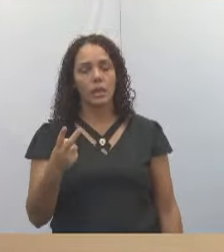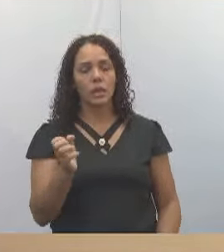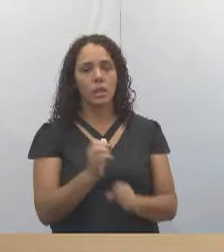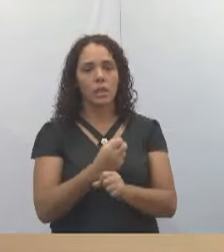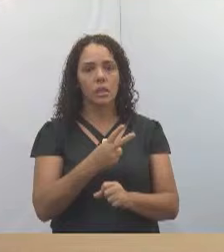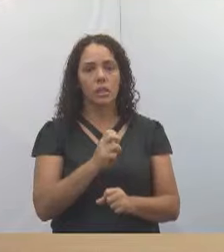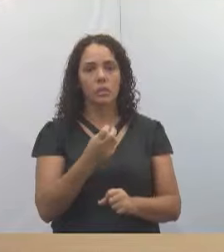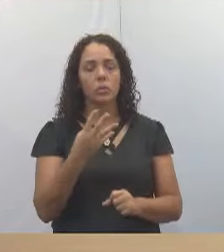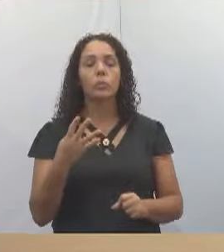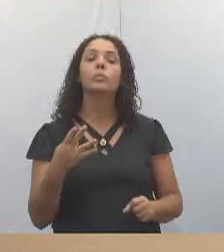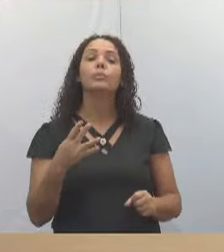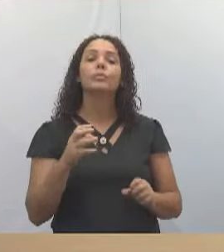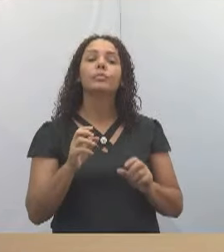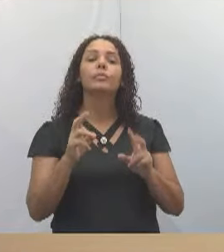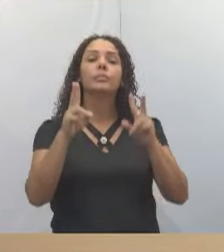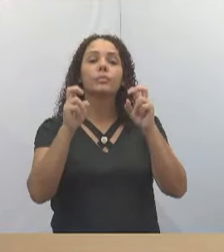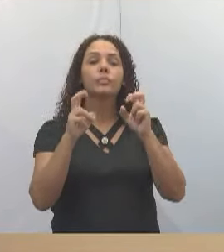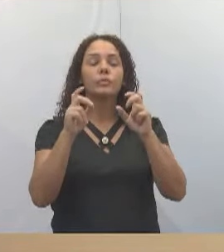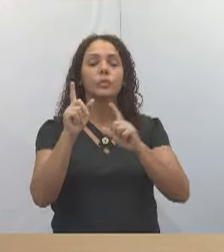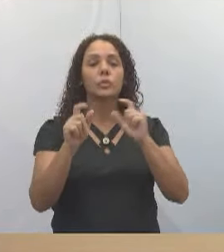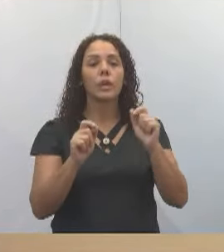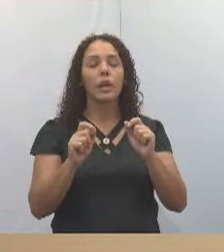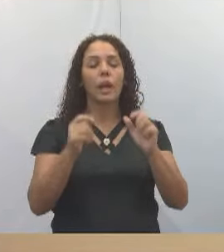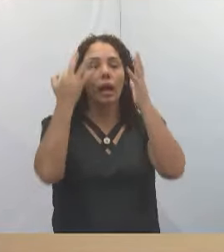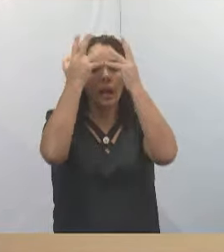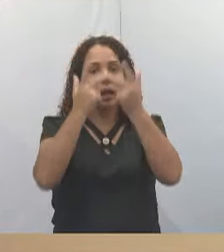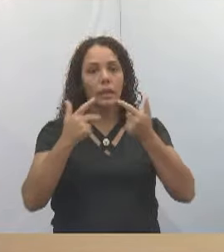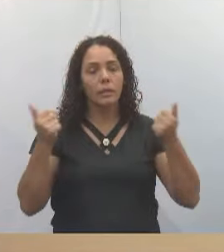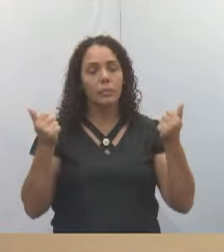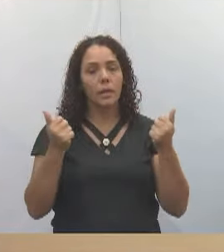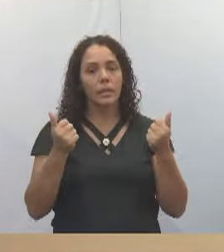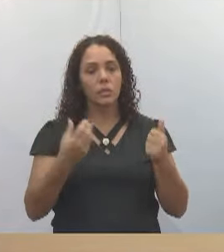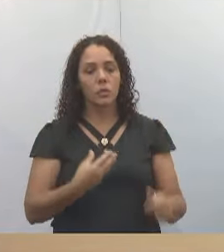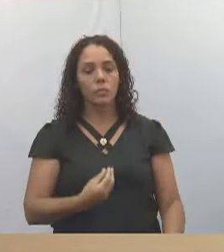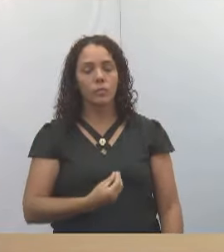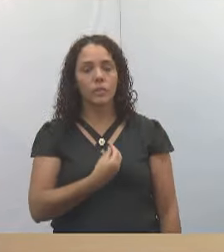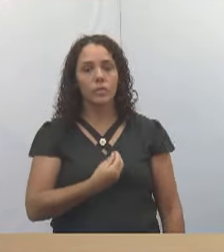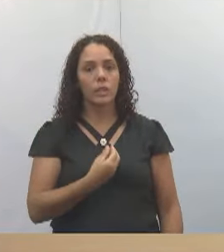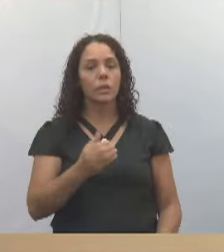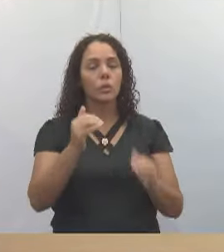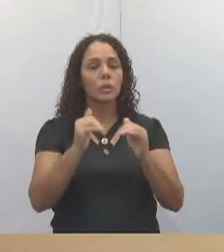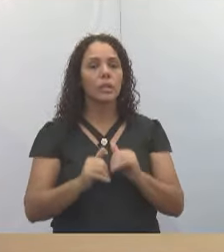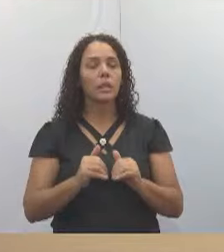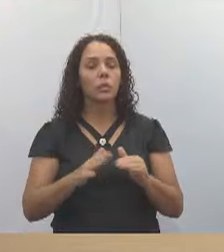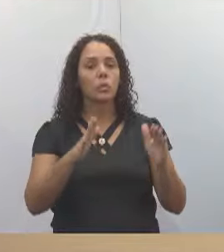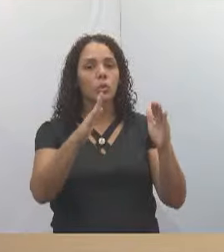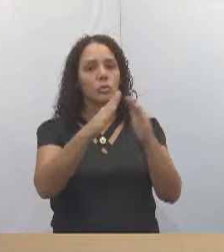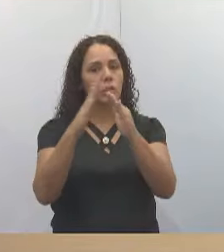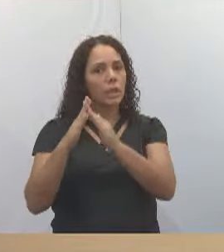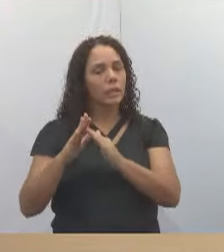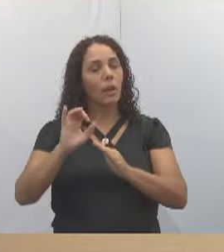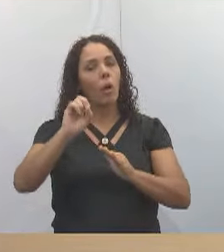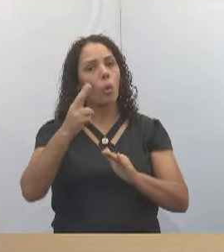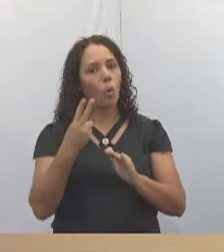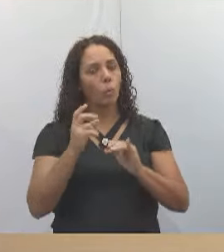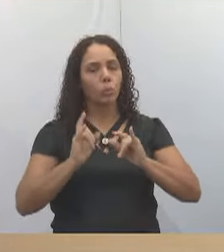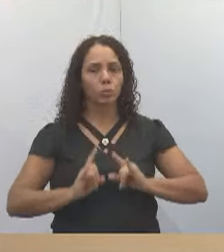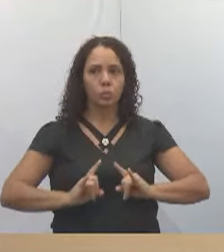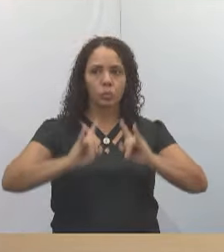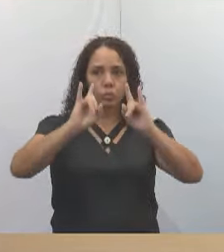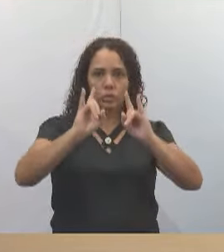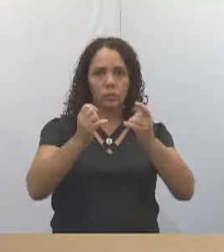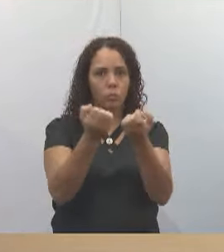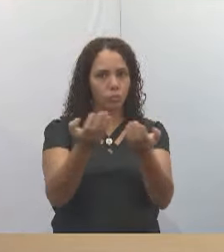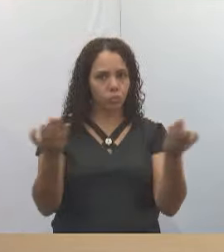6.642/2024, que dispõe sobre a habitação de animais domésticos em condomínio, de autoria da vereadora Sônia Pata